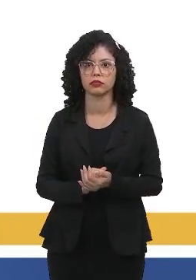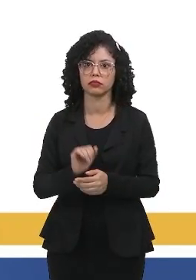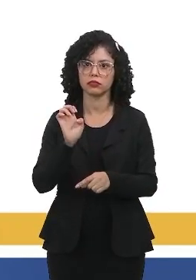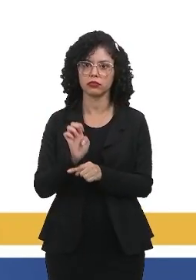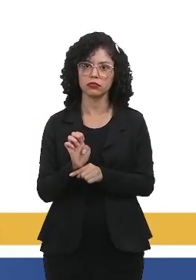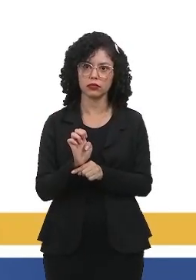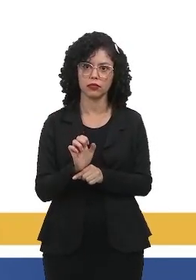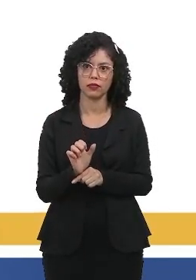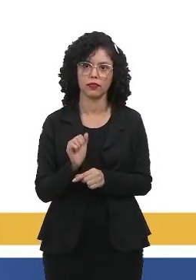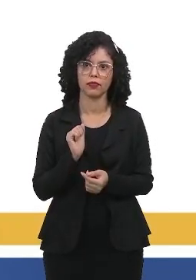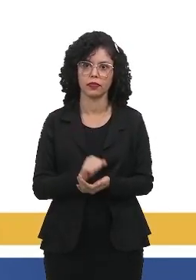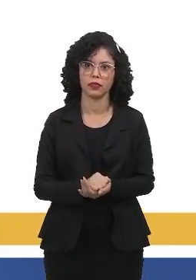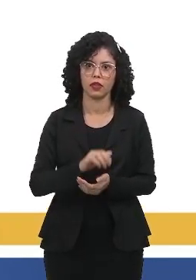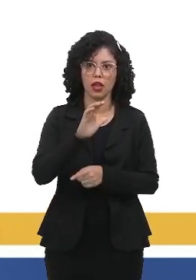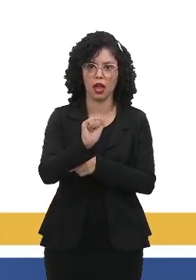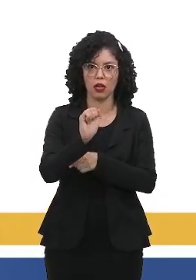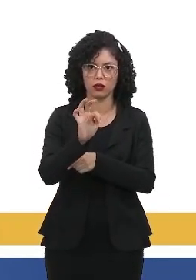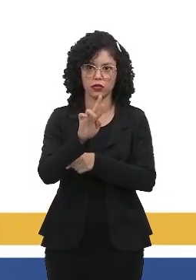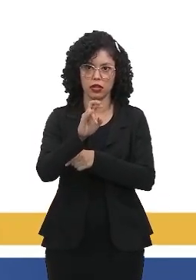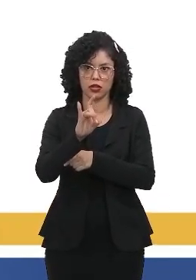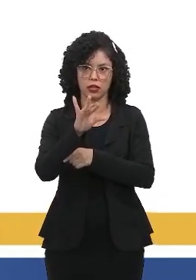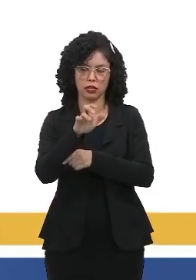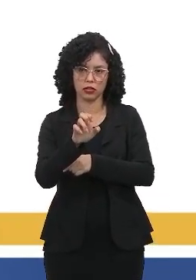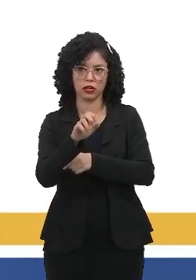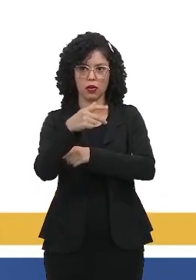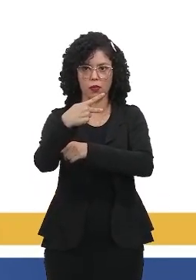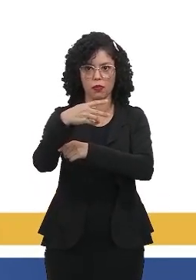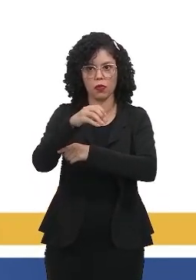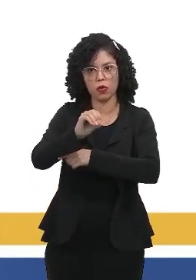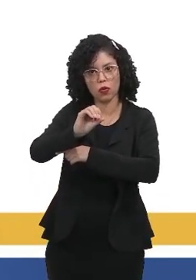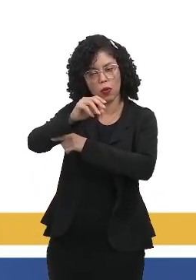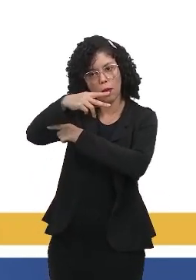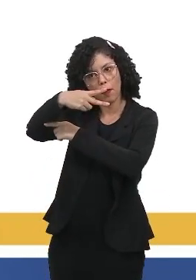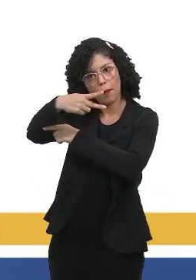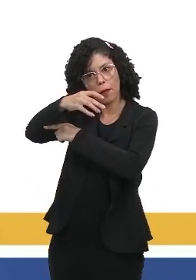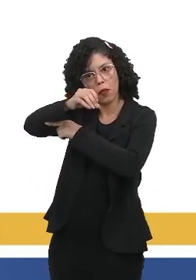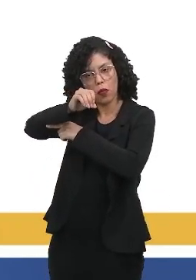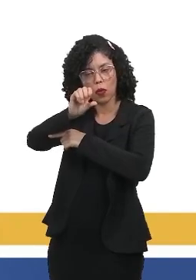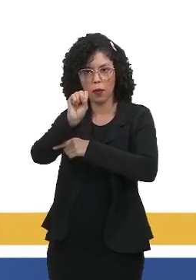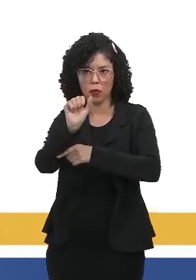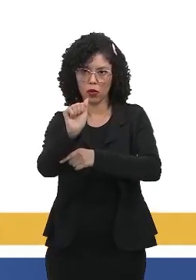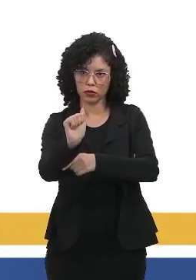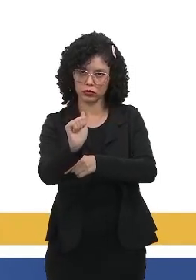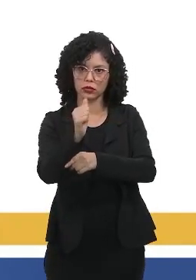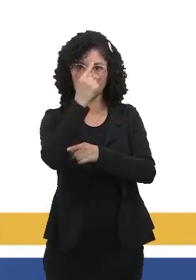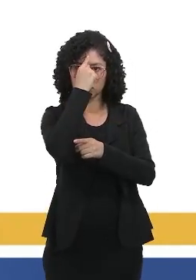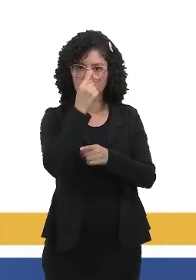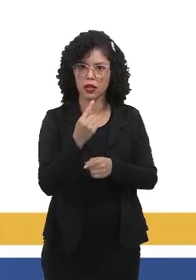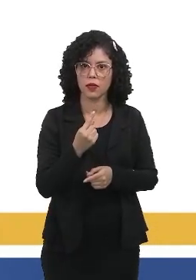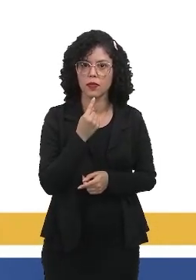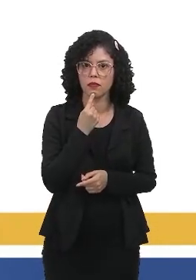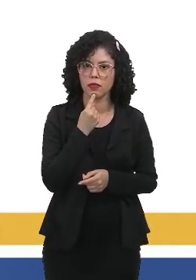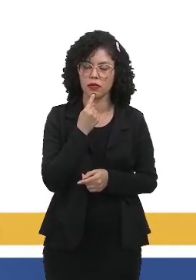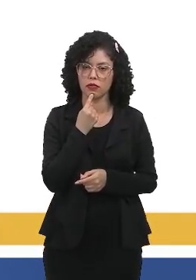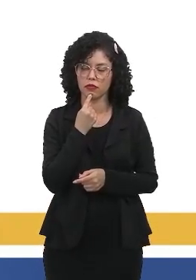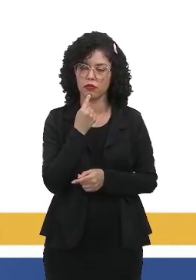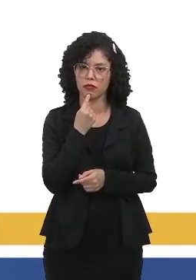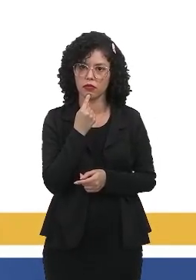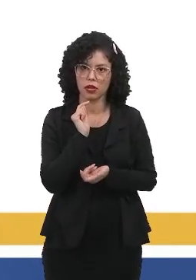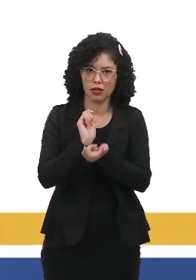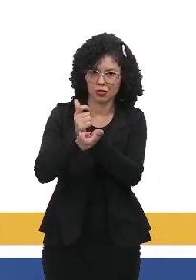e contraste entre a austeridade Ou seja a rigidez pomposa